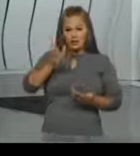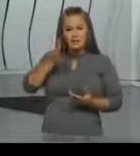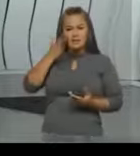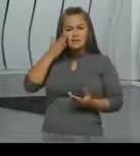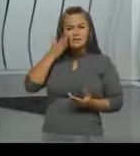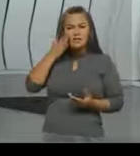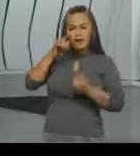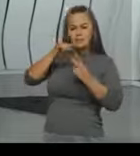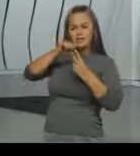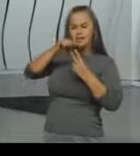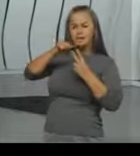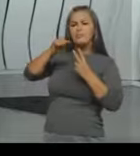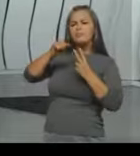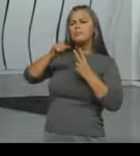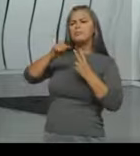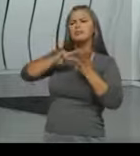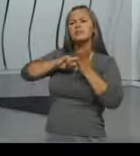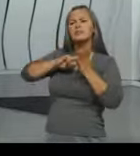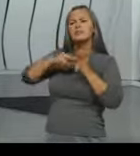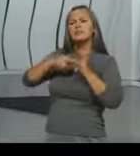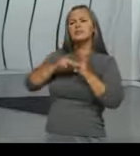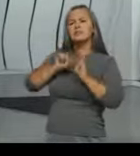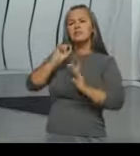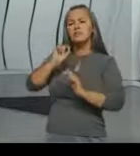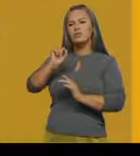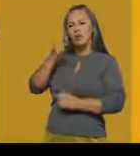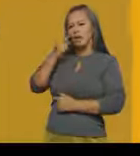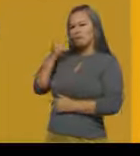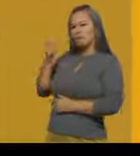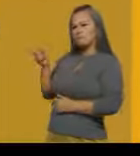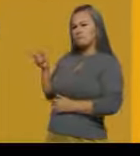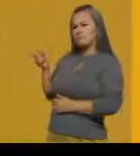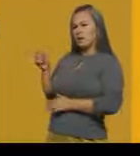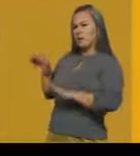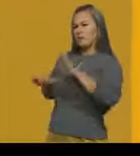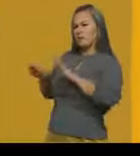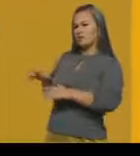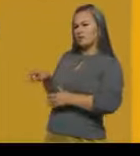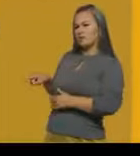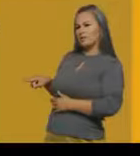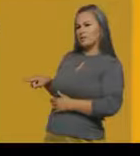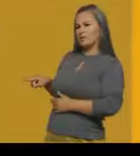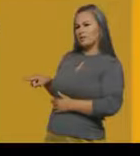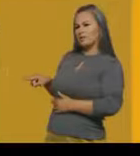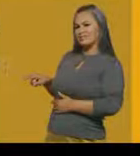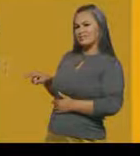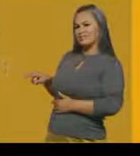é? Quanto que vale π? Π vale aproximadamente